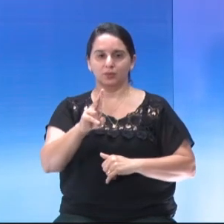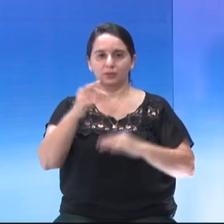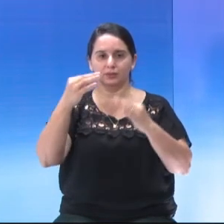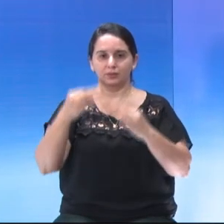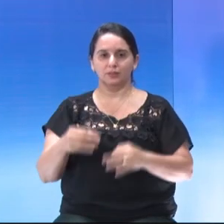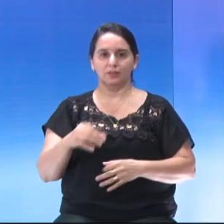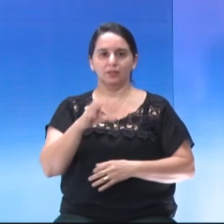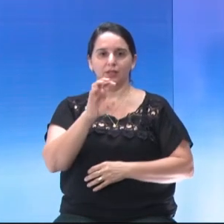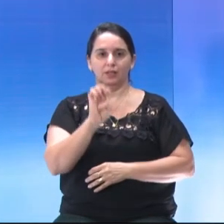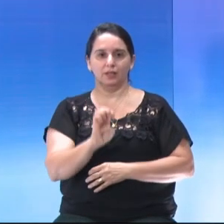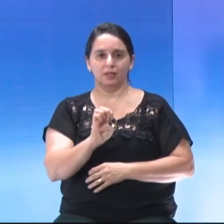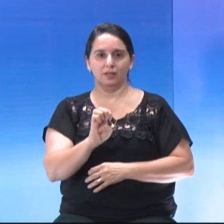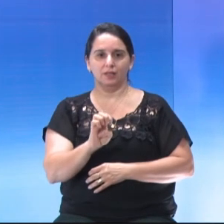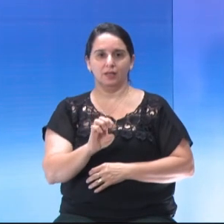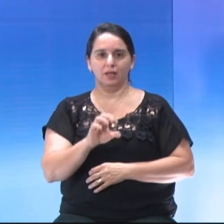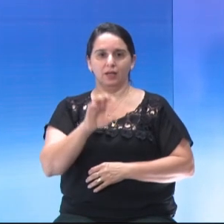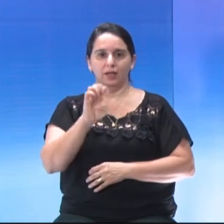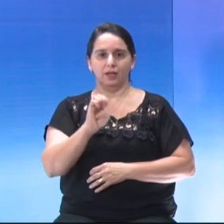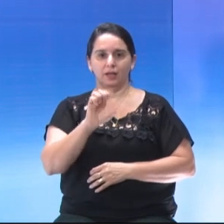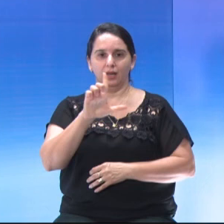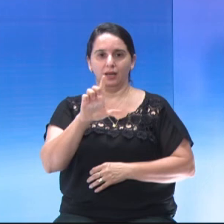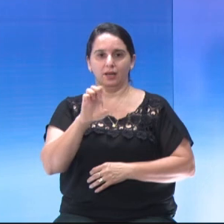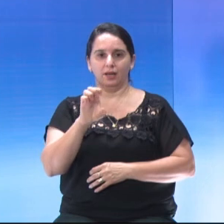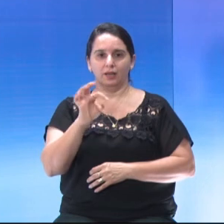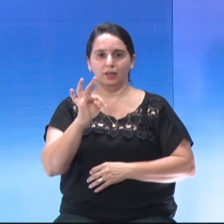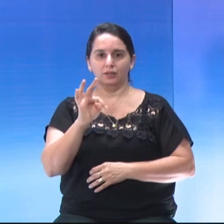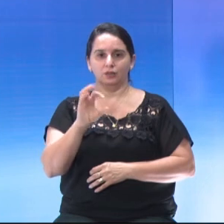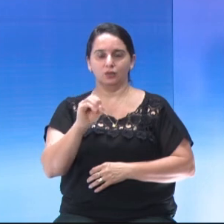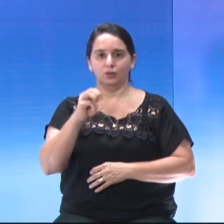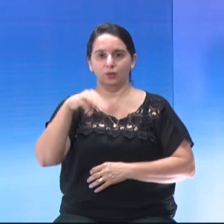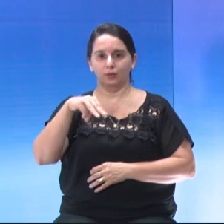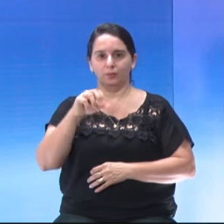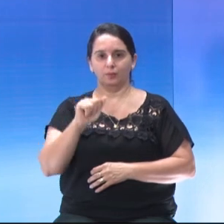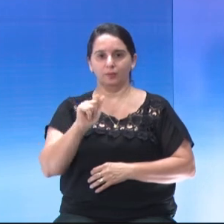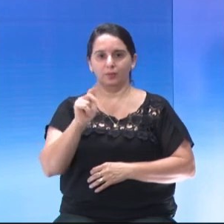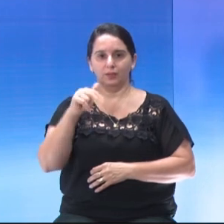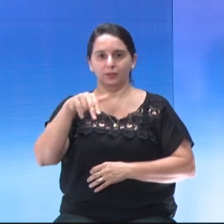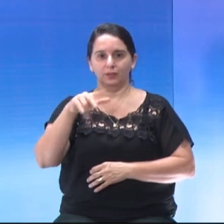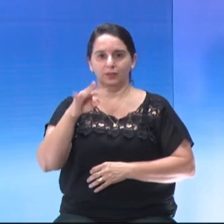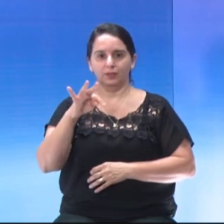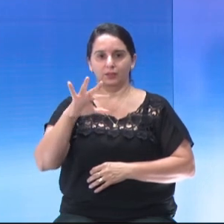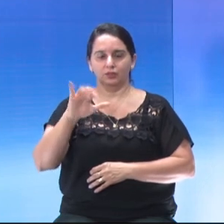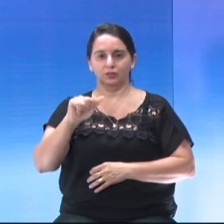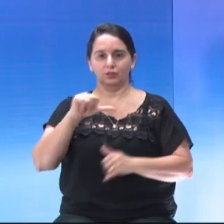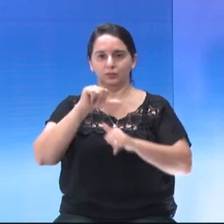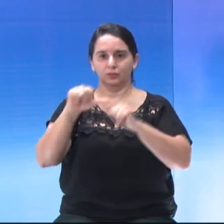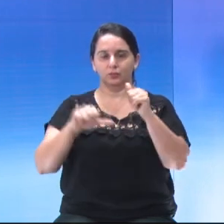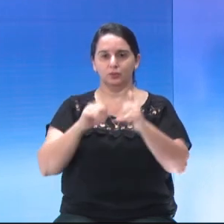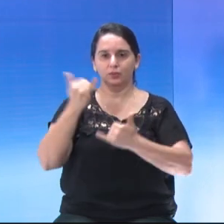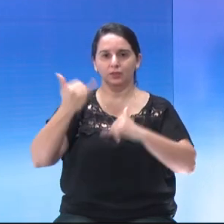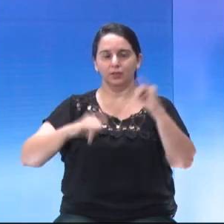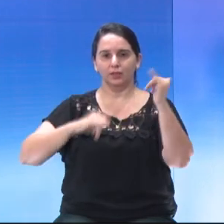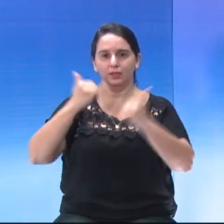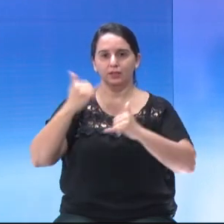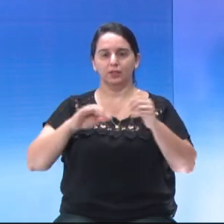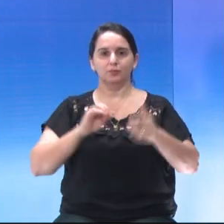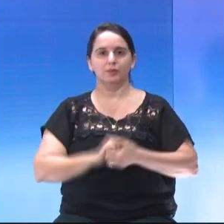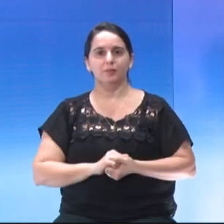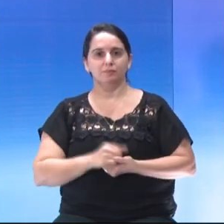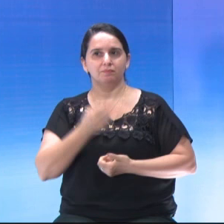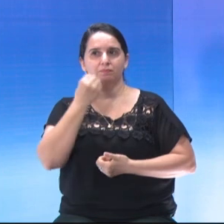a alternativa correta é a letra E. Energia eletromagnética foi convertida em energia